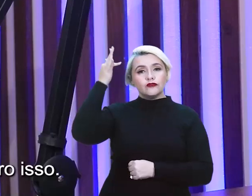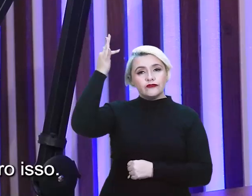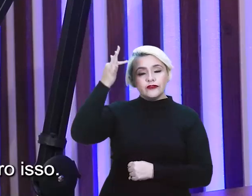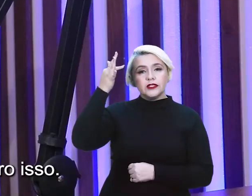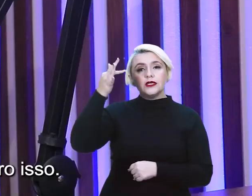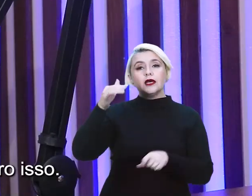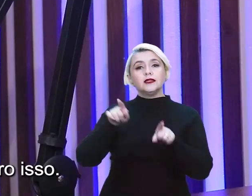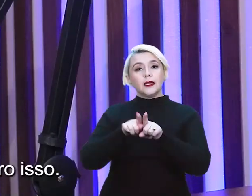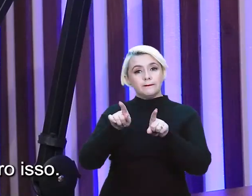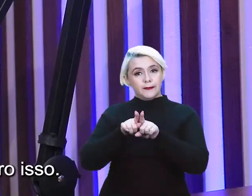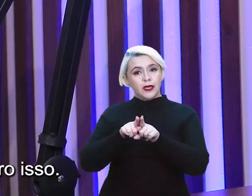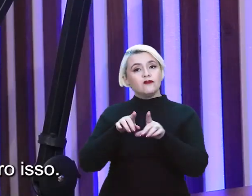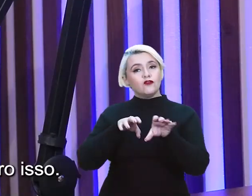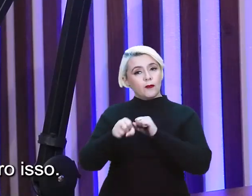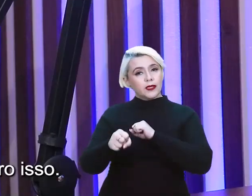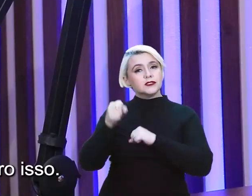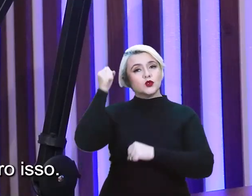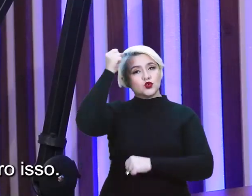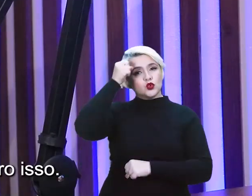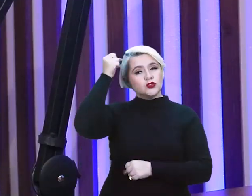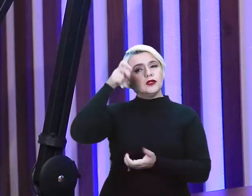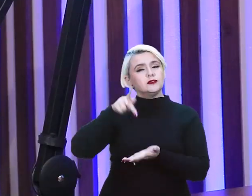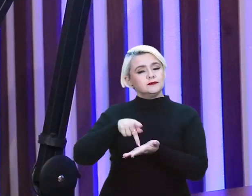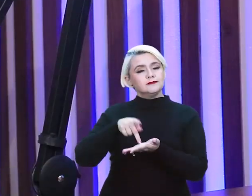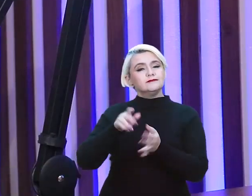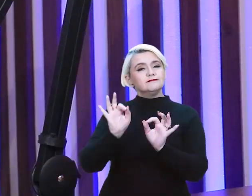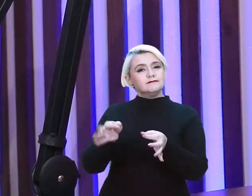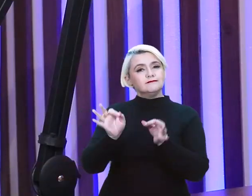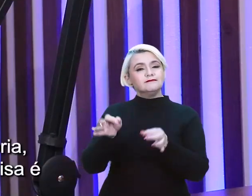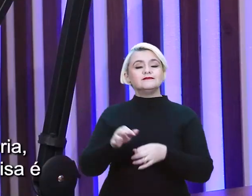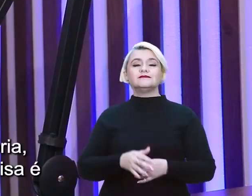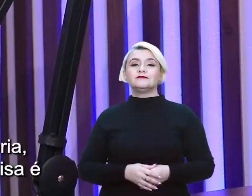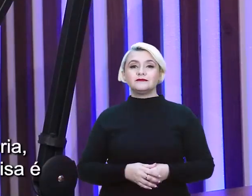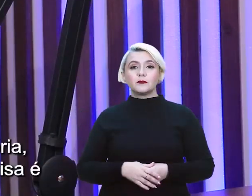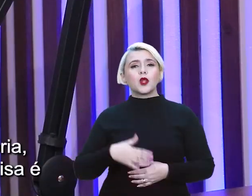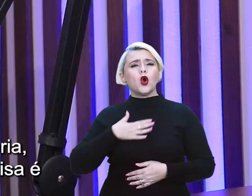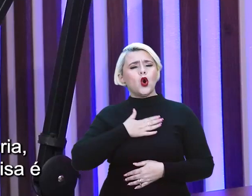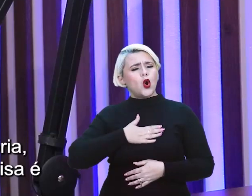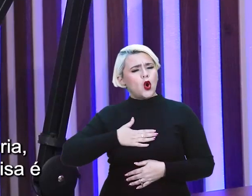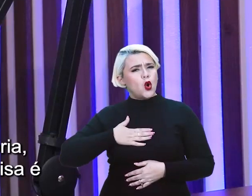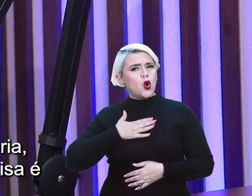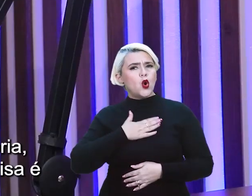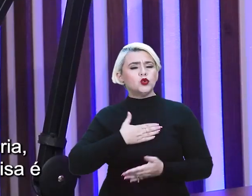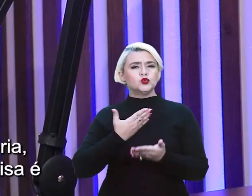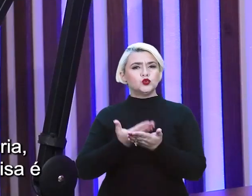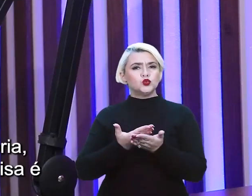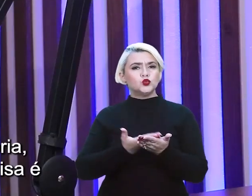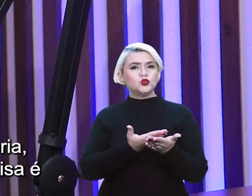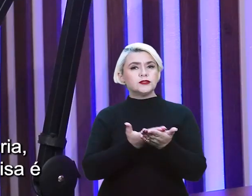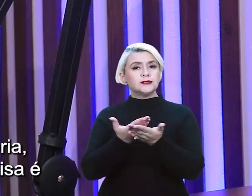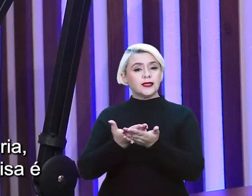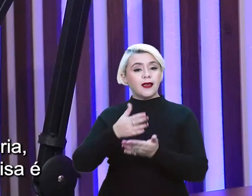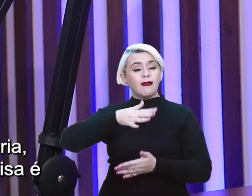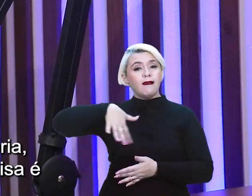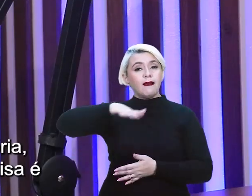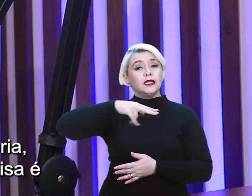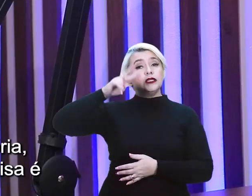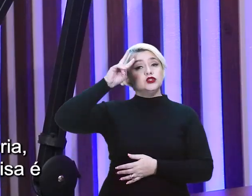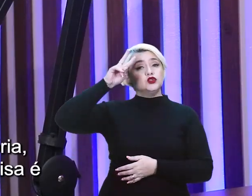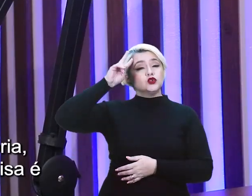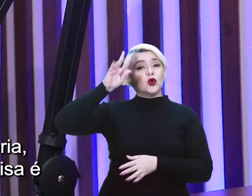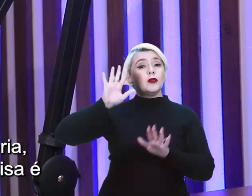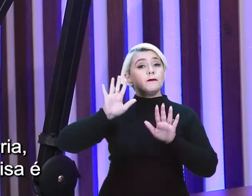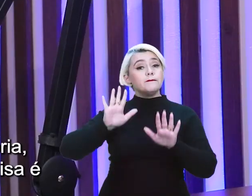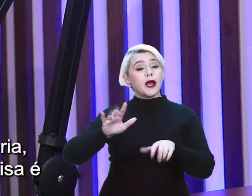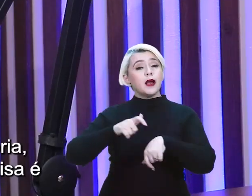né? Também sou sociólogo, é verdadeiro isso, né? Gosto muito de estudar a história,